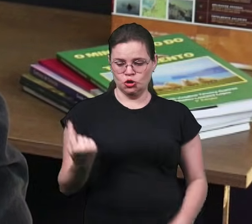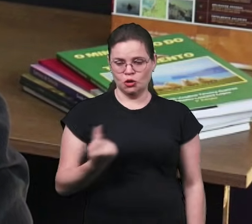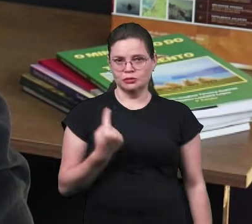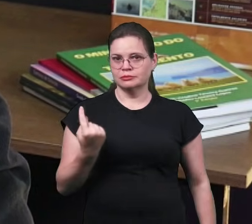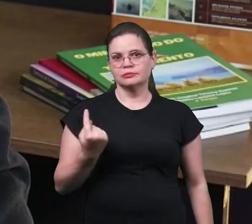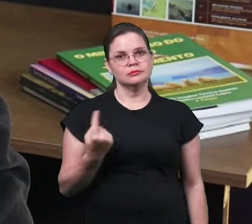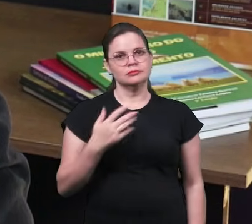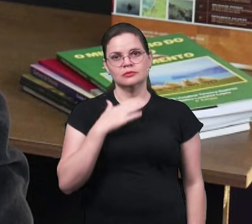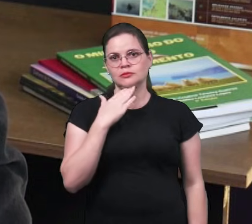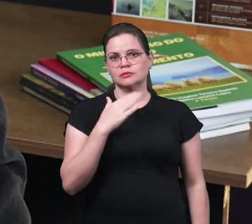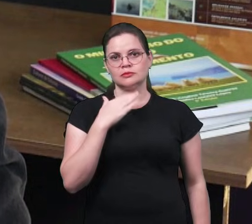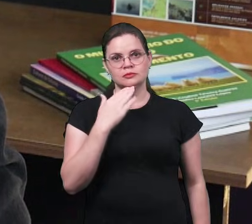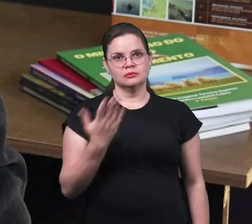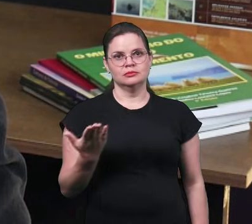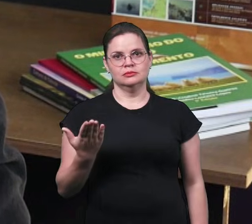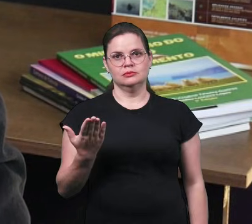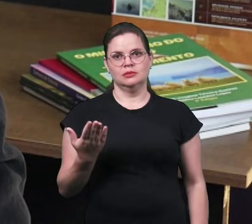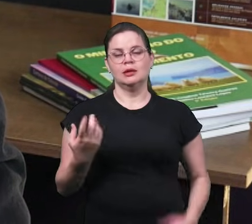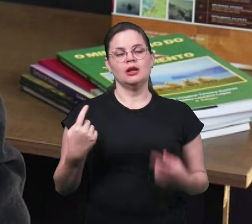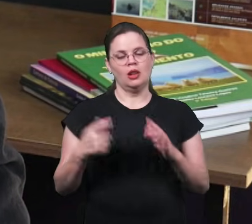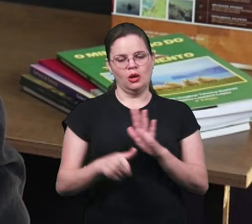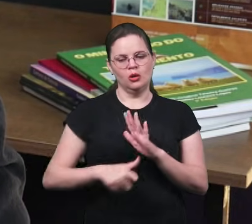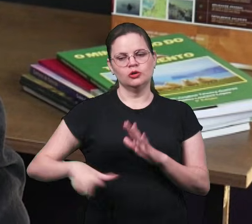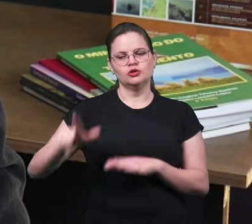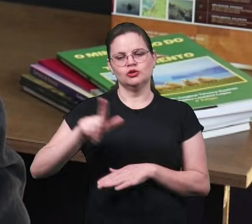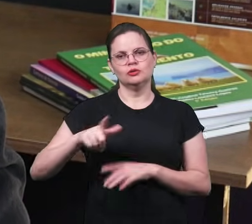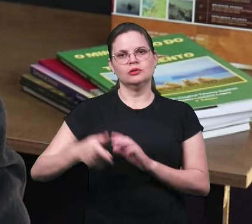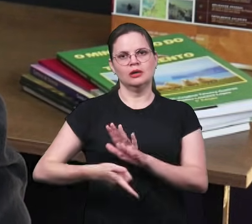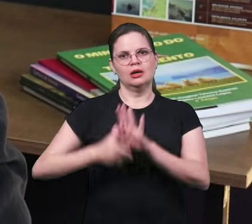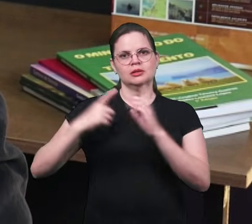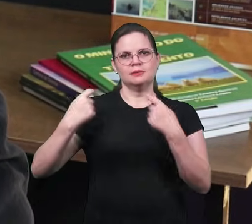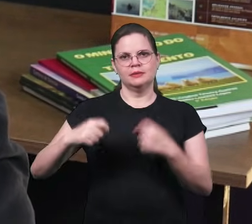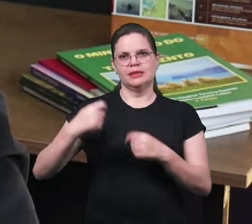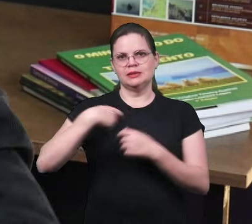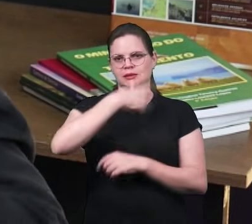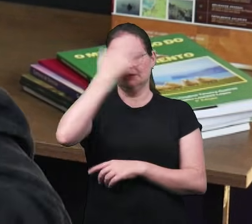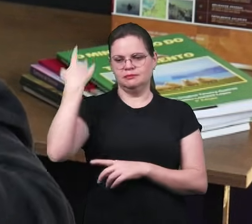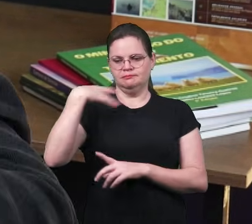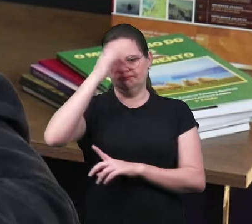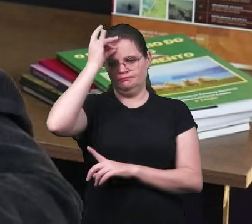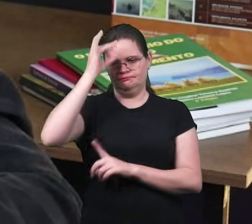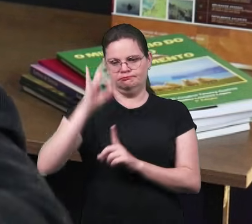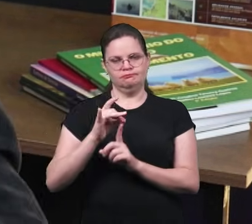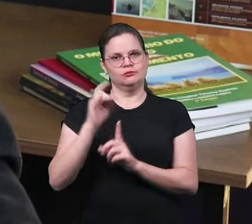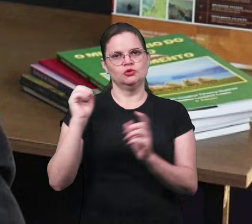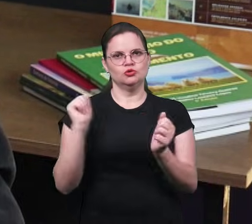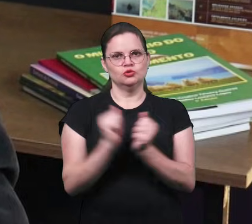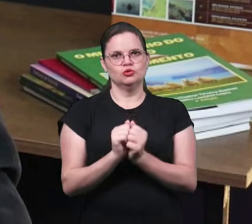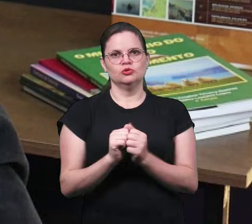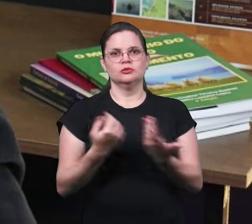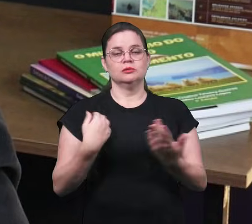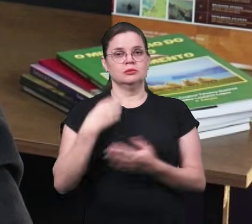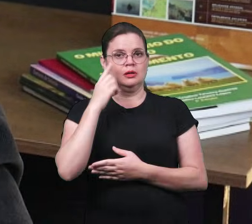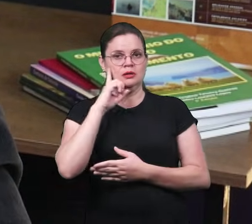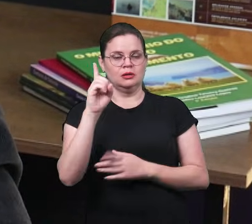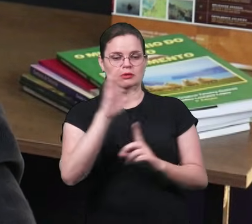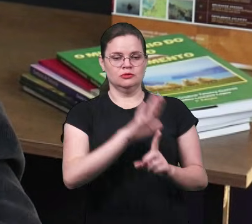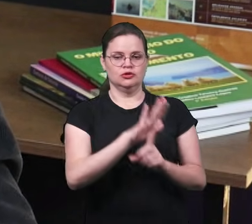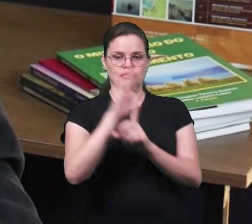precisa primeiramente da unção, da direção do Senhor, né? Deus estabelece sobre o ministério o